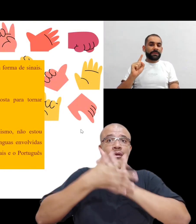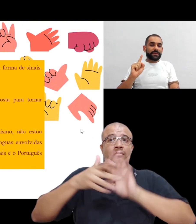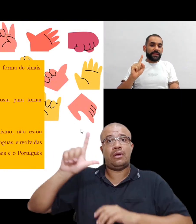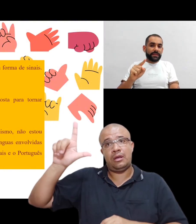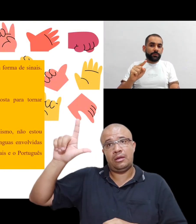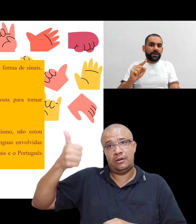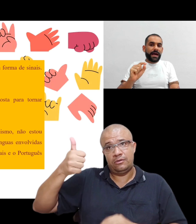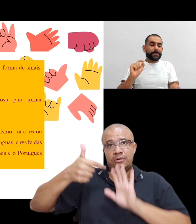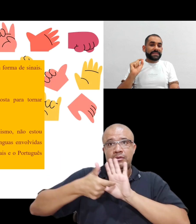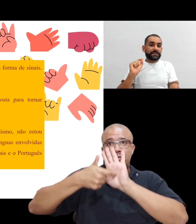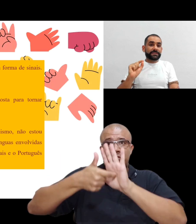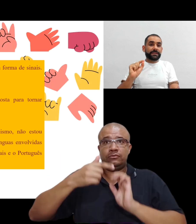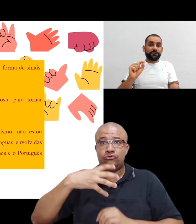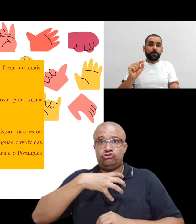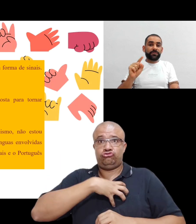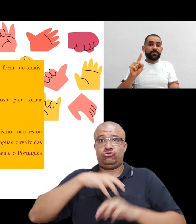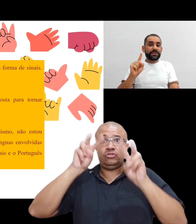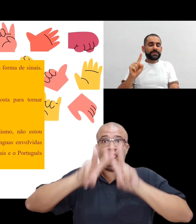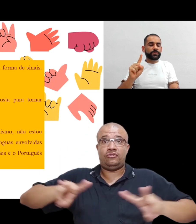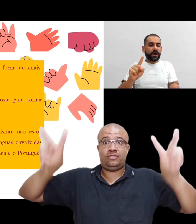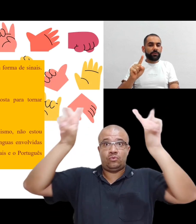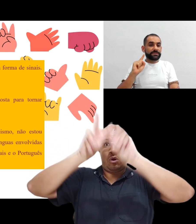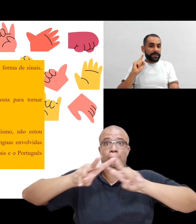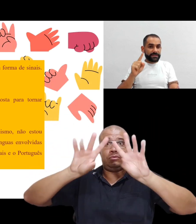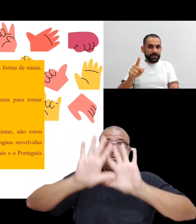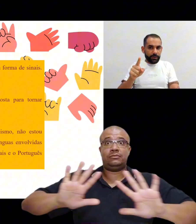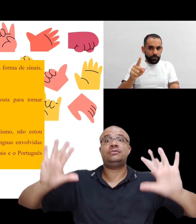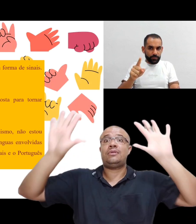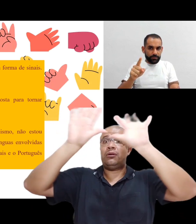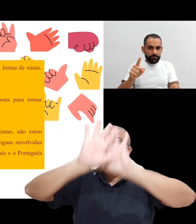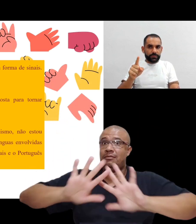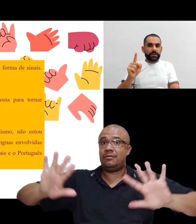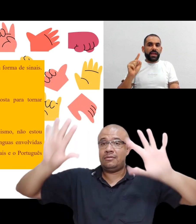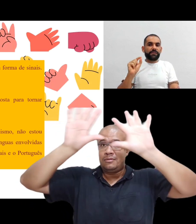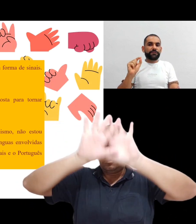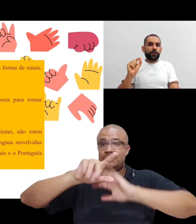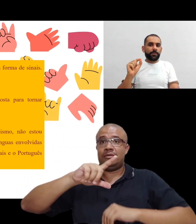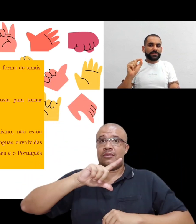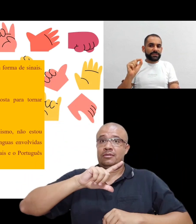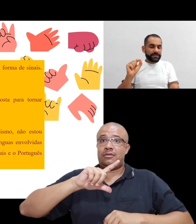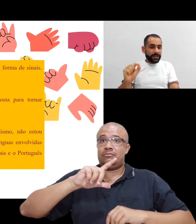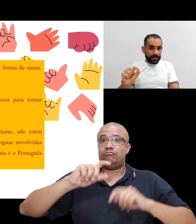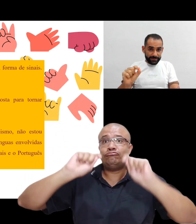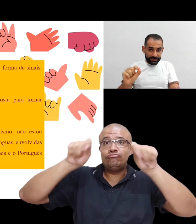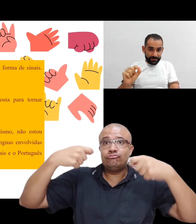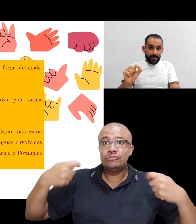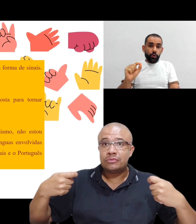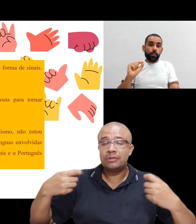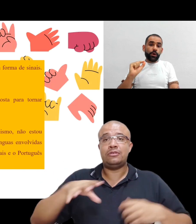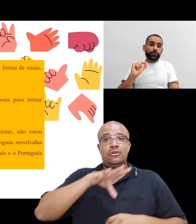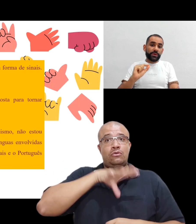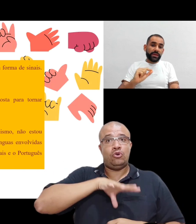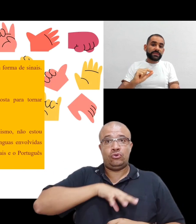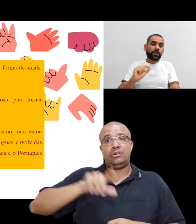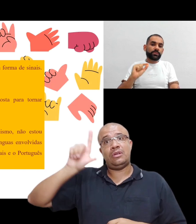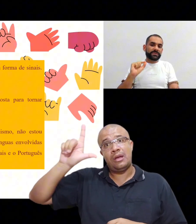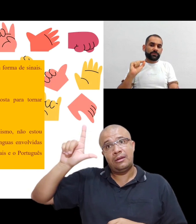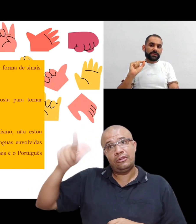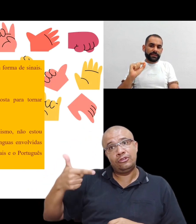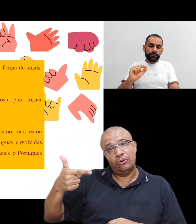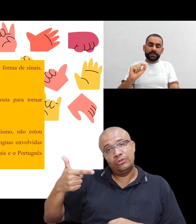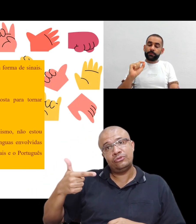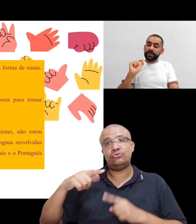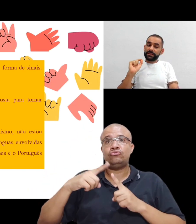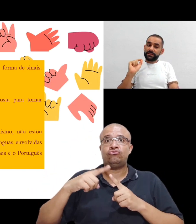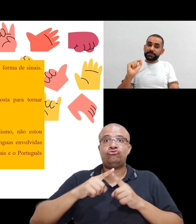Libras como primeira língua apresenta-se na forma visual espacial, em forma de sinais. O português como